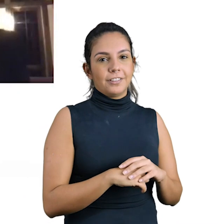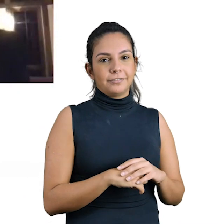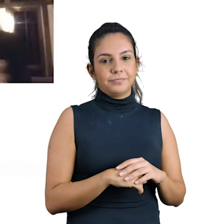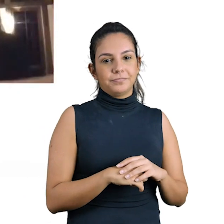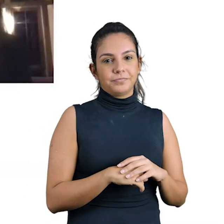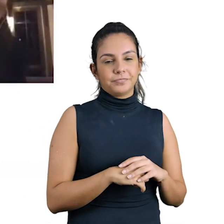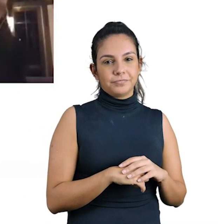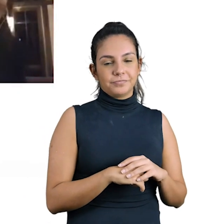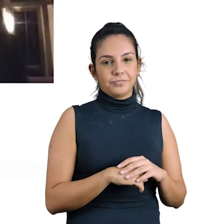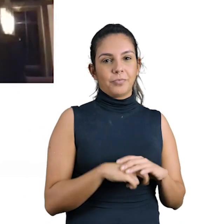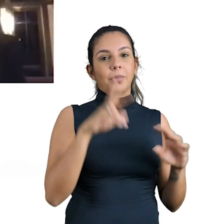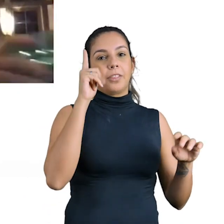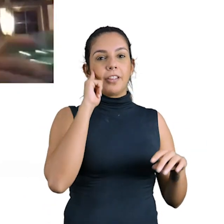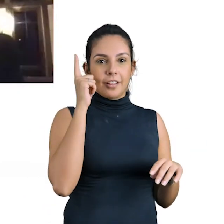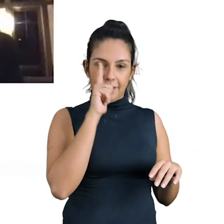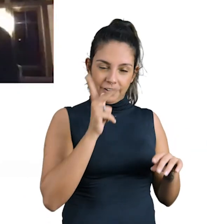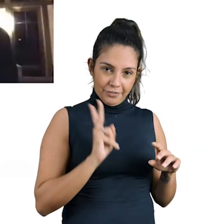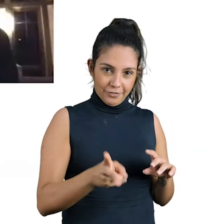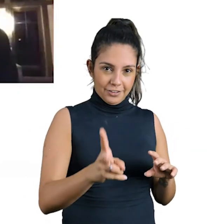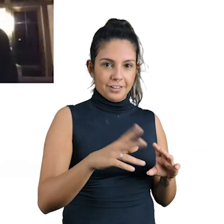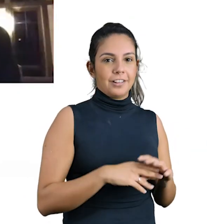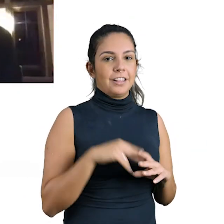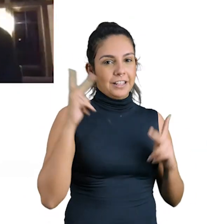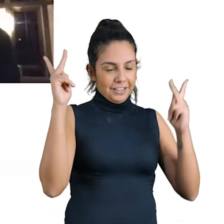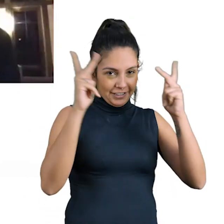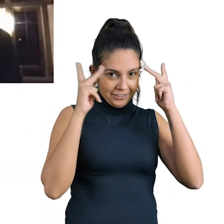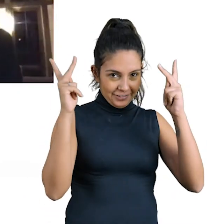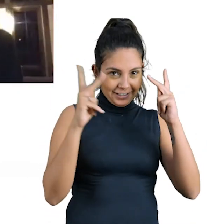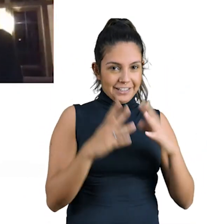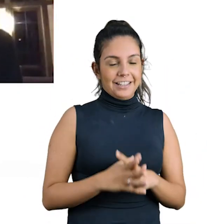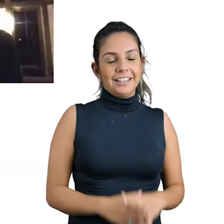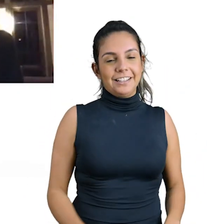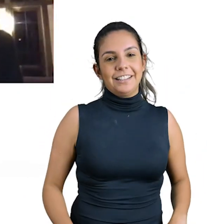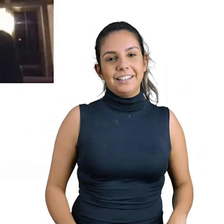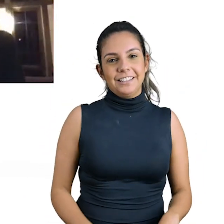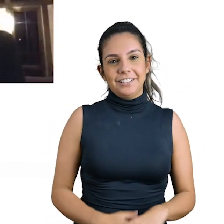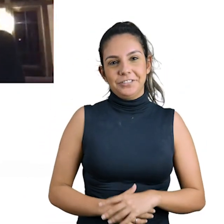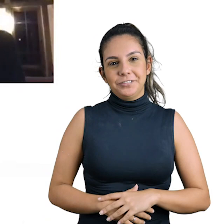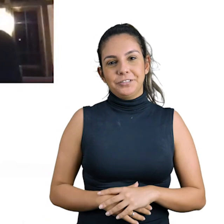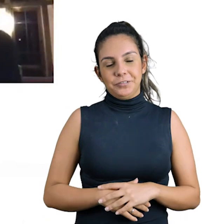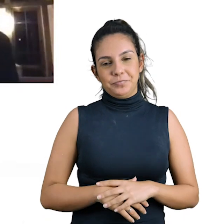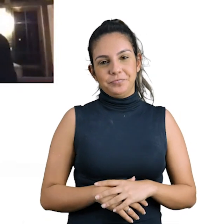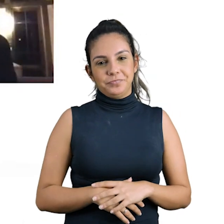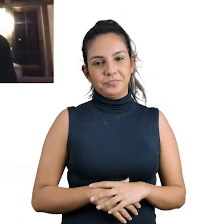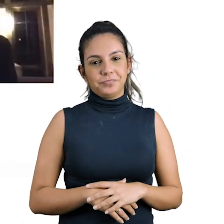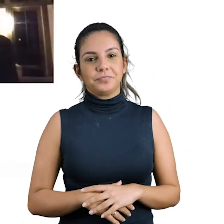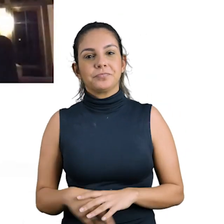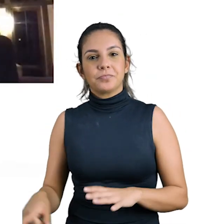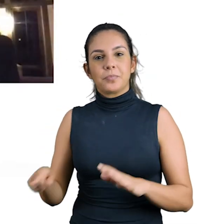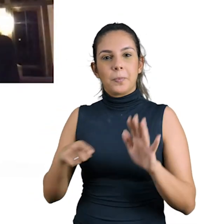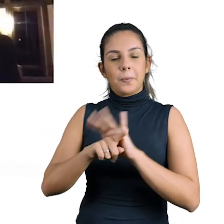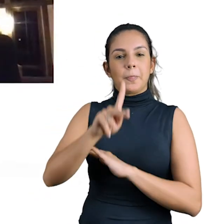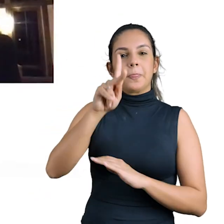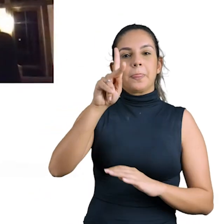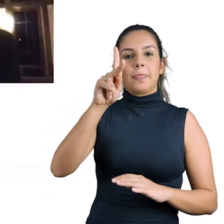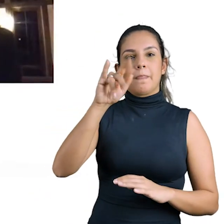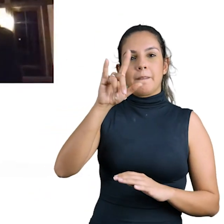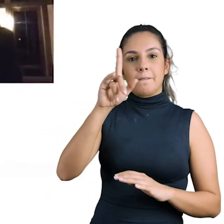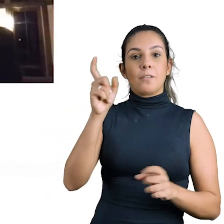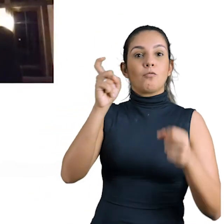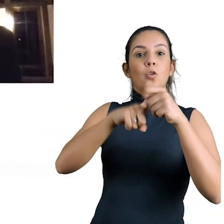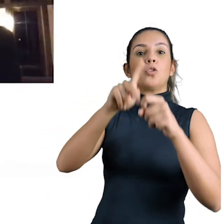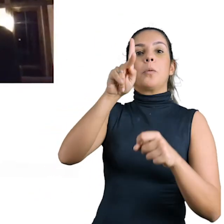tá mais... Mas enfim, vamos ver enquanto dura essa ventania, enquanto dura minha rede aqui, né? Ô Pilar,